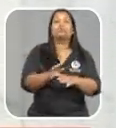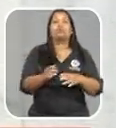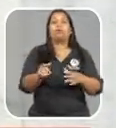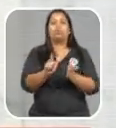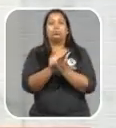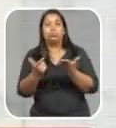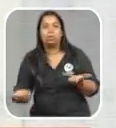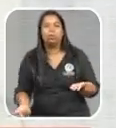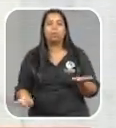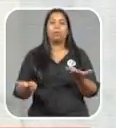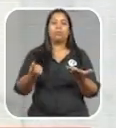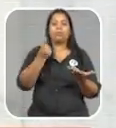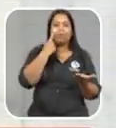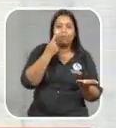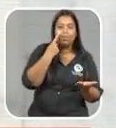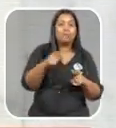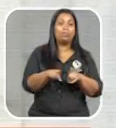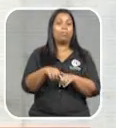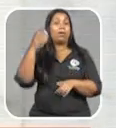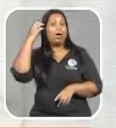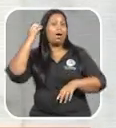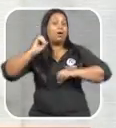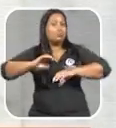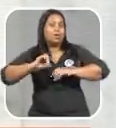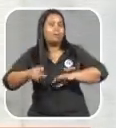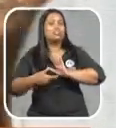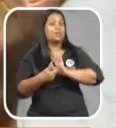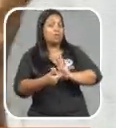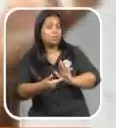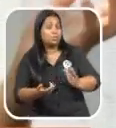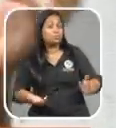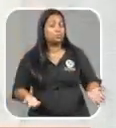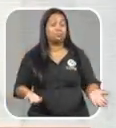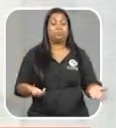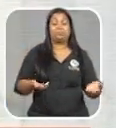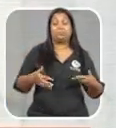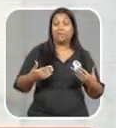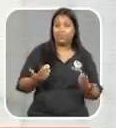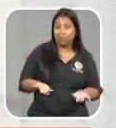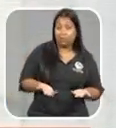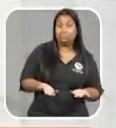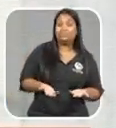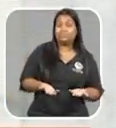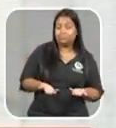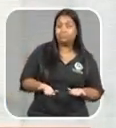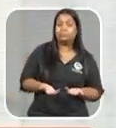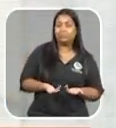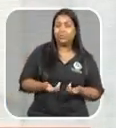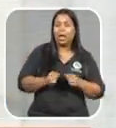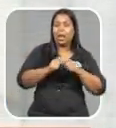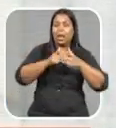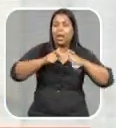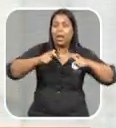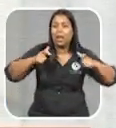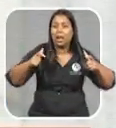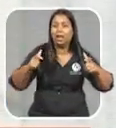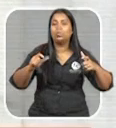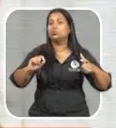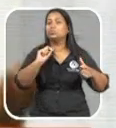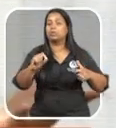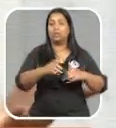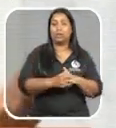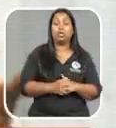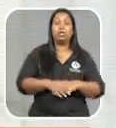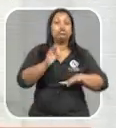a amplitude de uma fala de um secretário que nesse momento está falando em nome do governo em uma sessão, ela